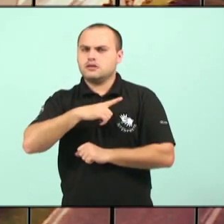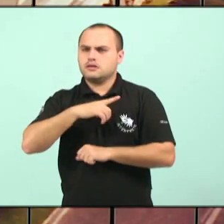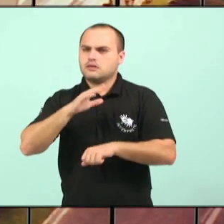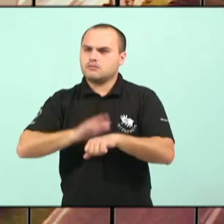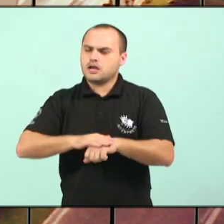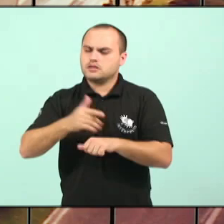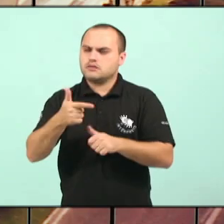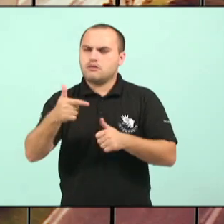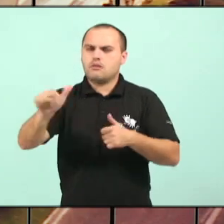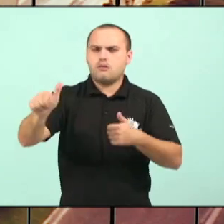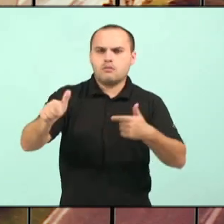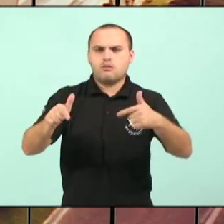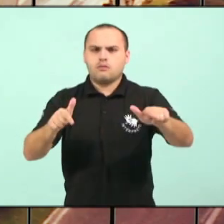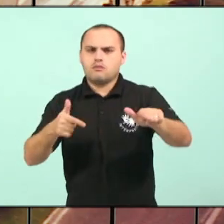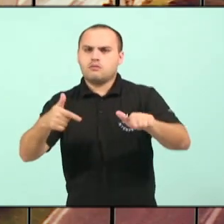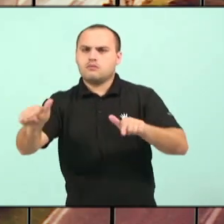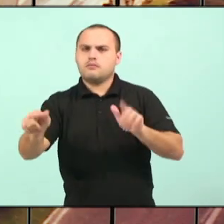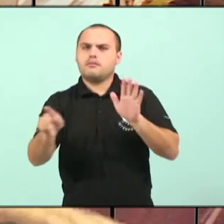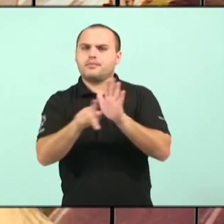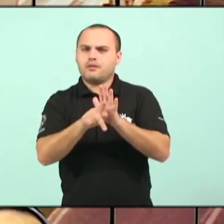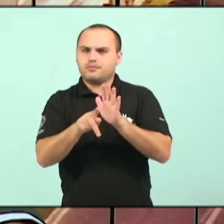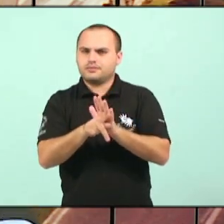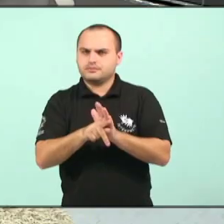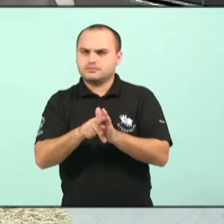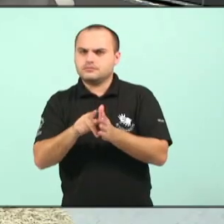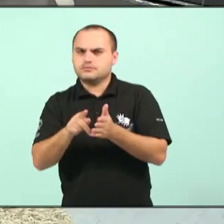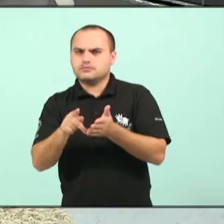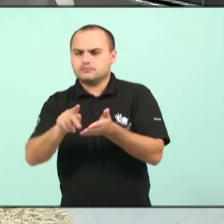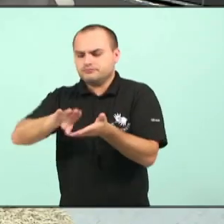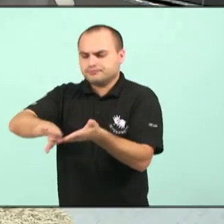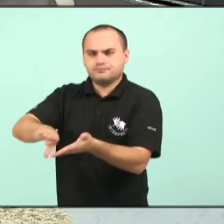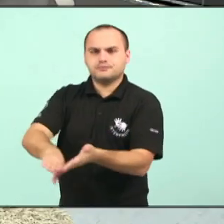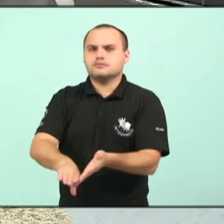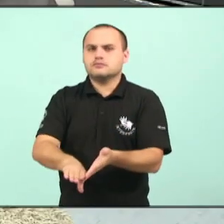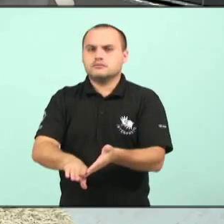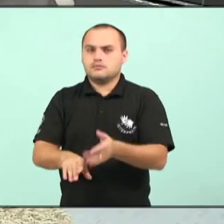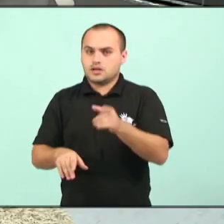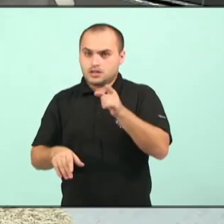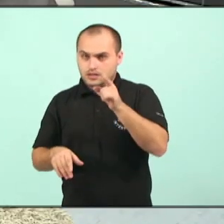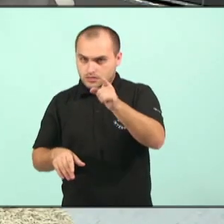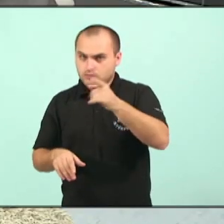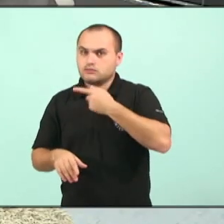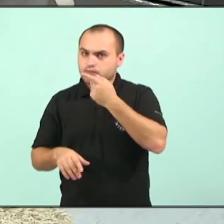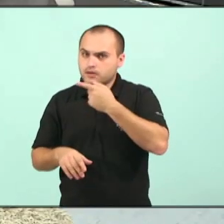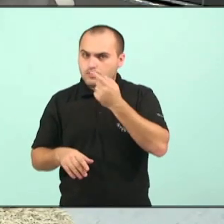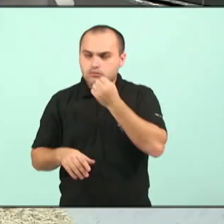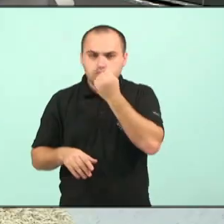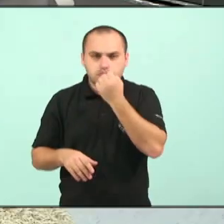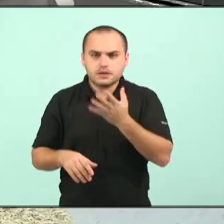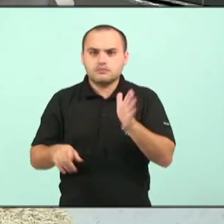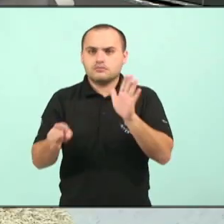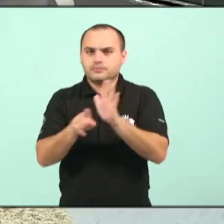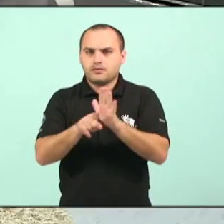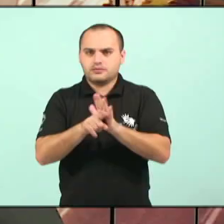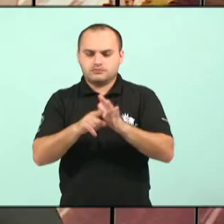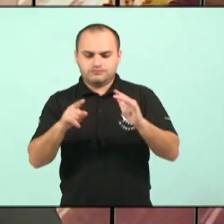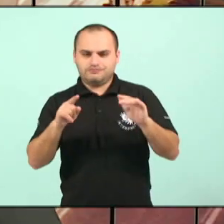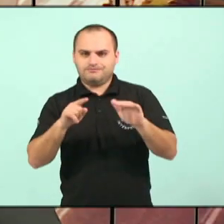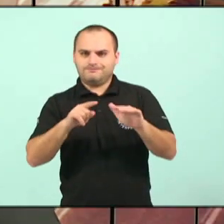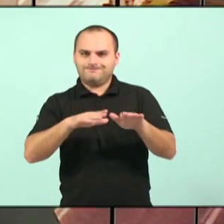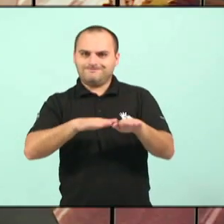outras que de desapropriação. Essa situação, falou bem da questão da mobilidade